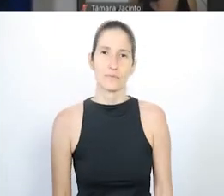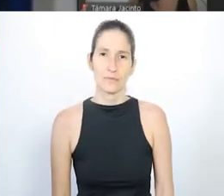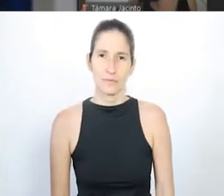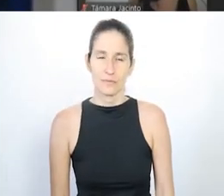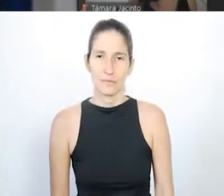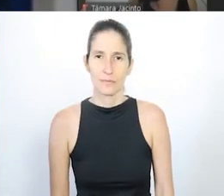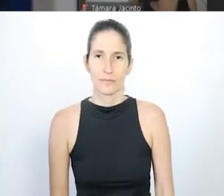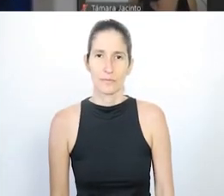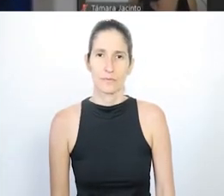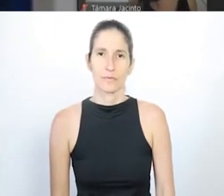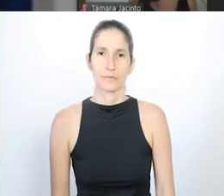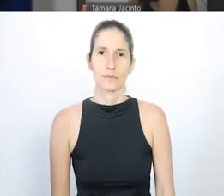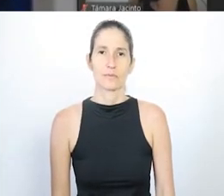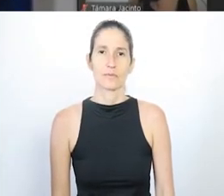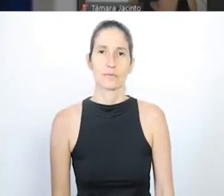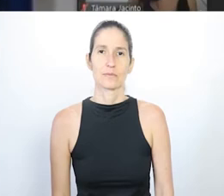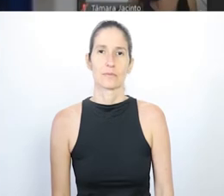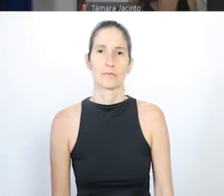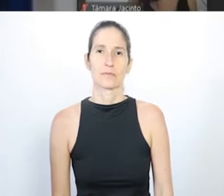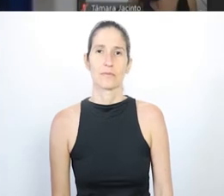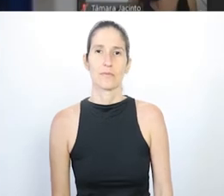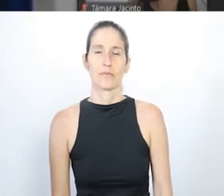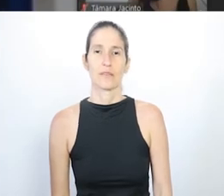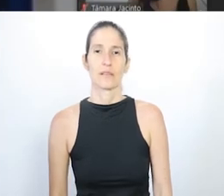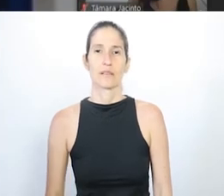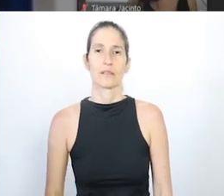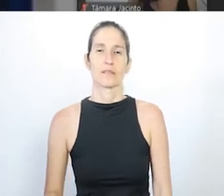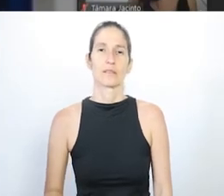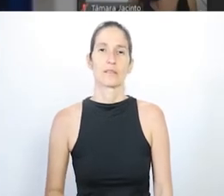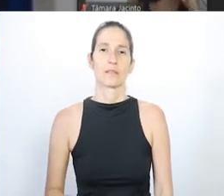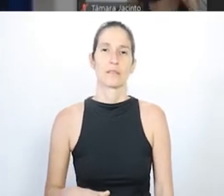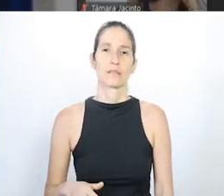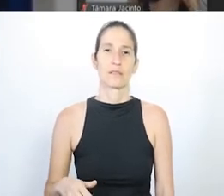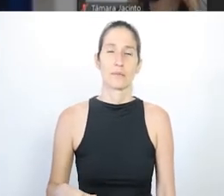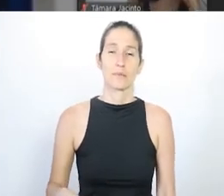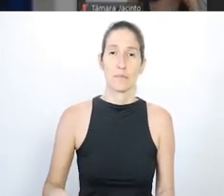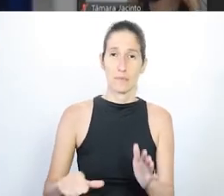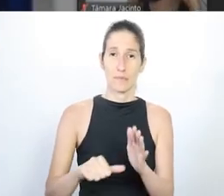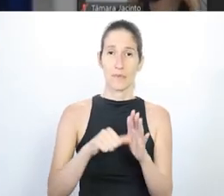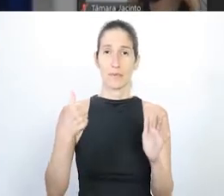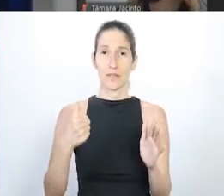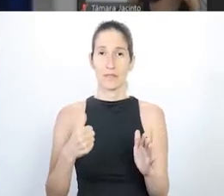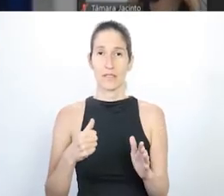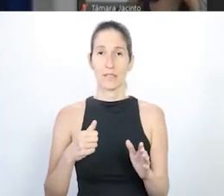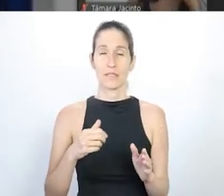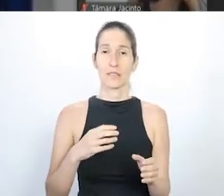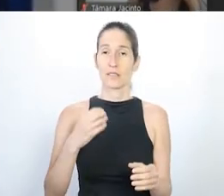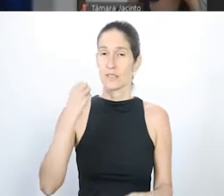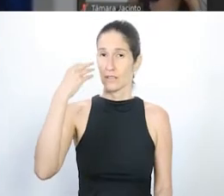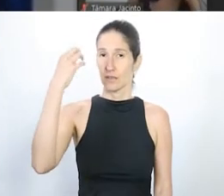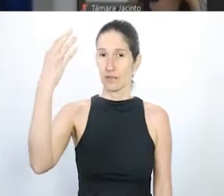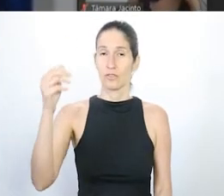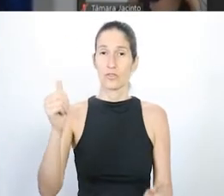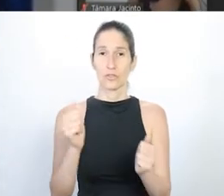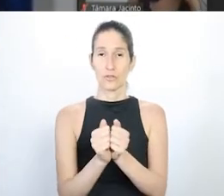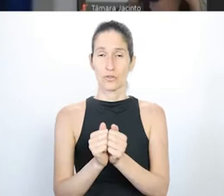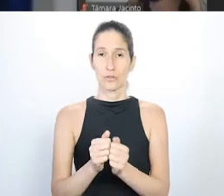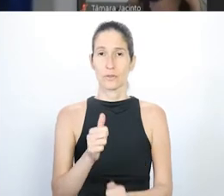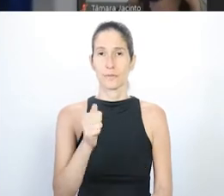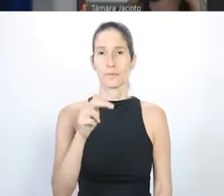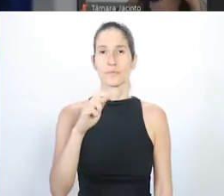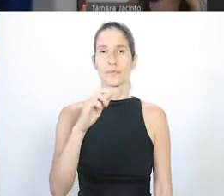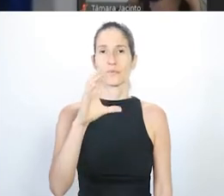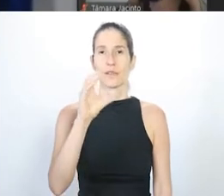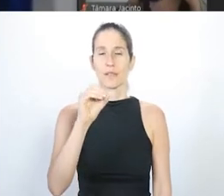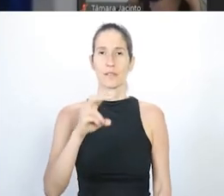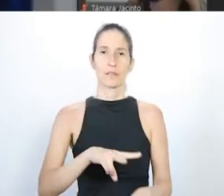que é Ângelo e tal. E que a primeira vez que eu saí do Nordeste foi com o Coco Raiz de Arco Verde, a convite do Encontro de Culturas